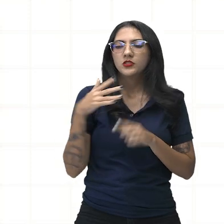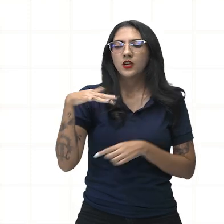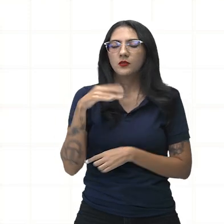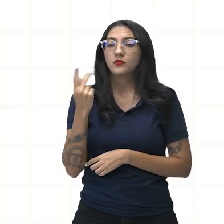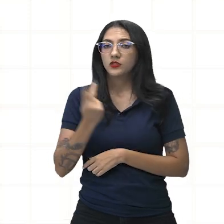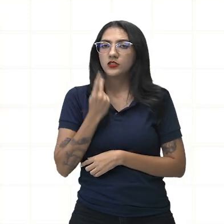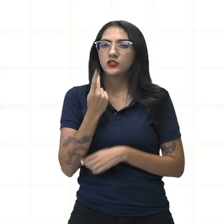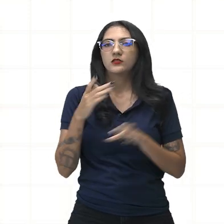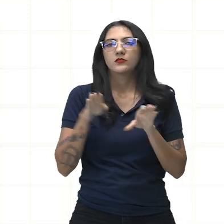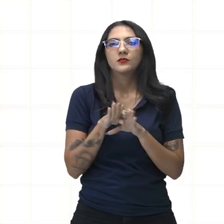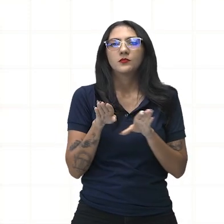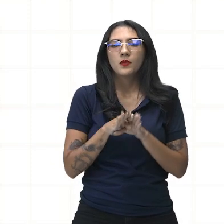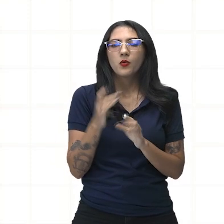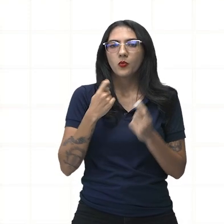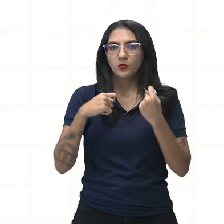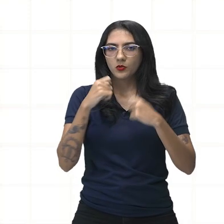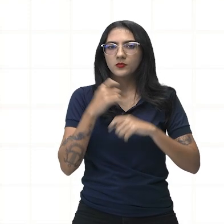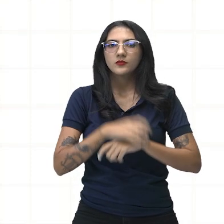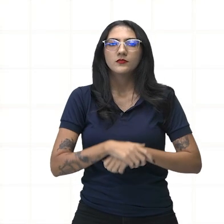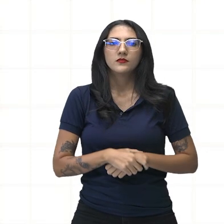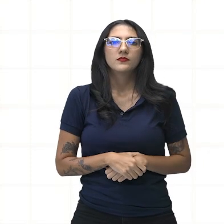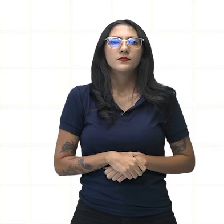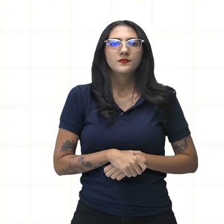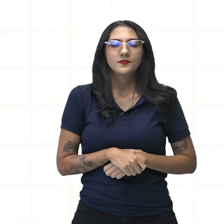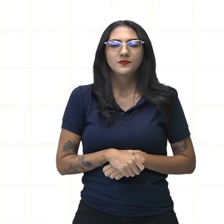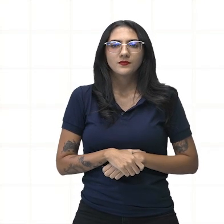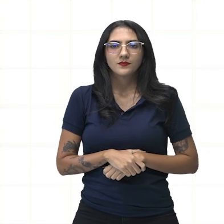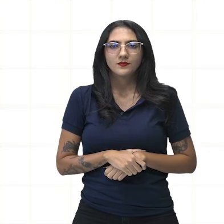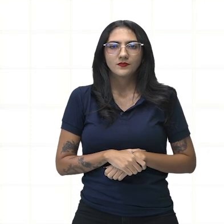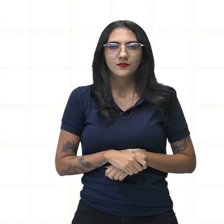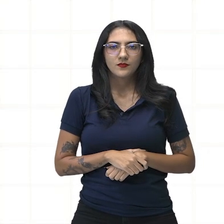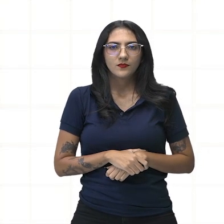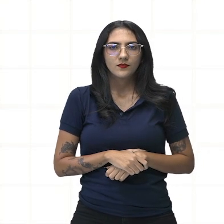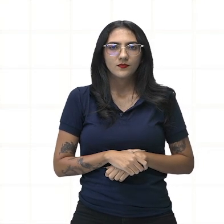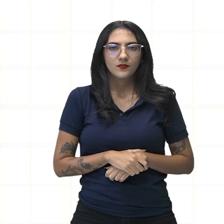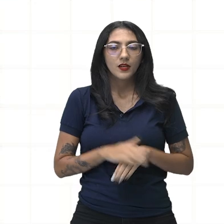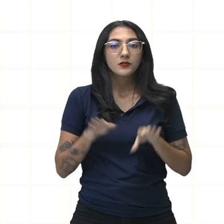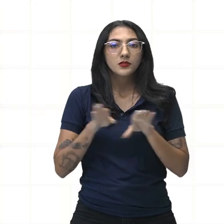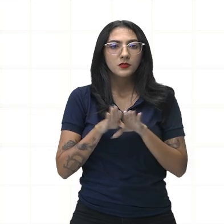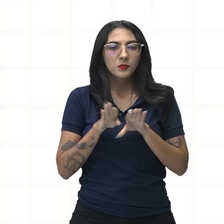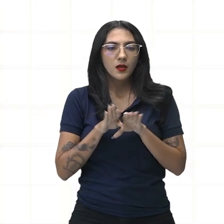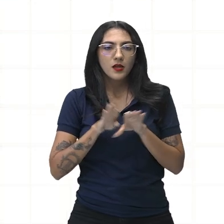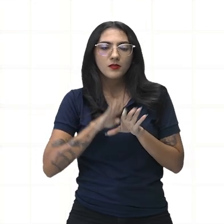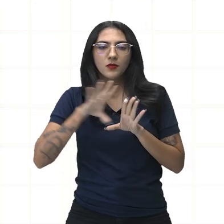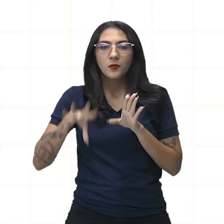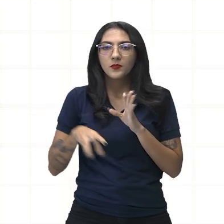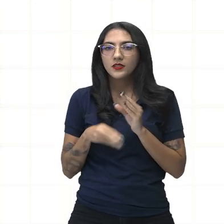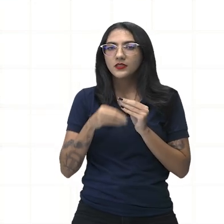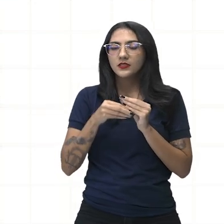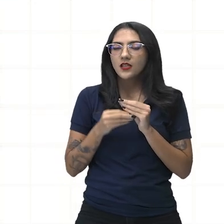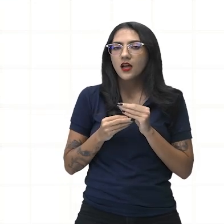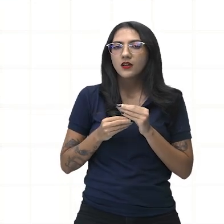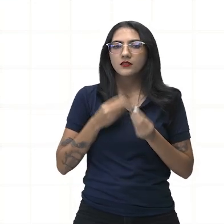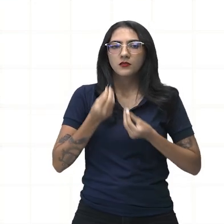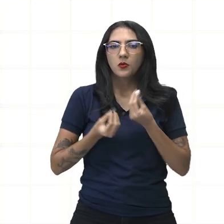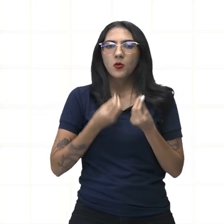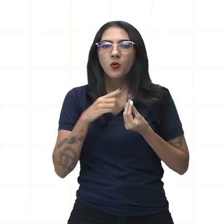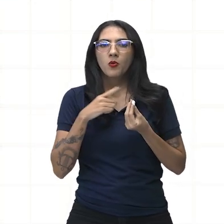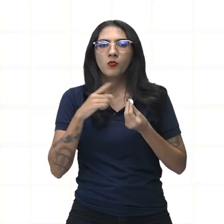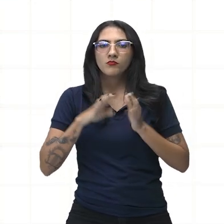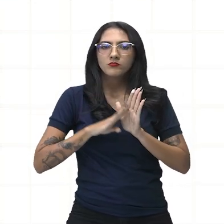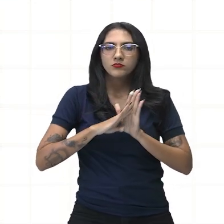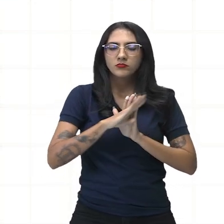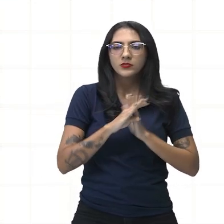como econômico. Além disso, turma, para aumentar ainda mais esses ganhos, né, essas